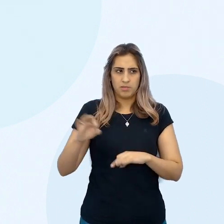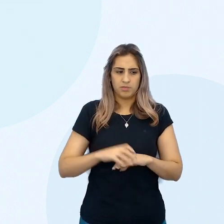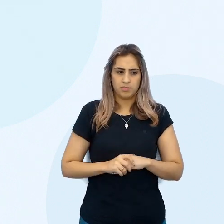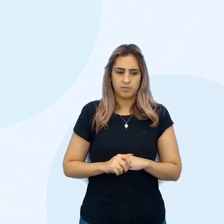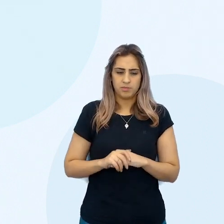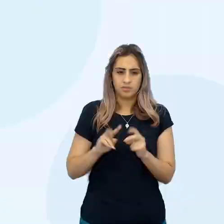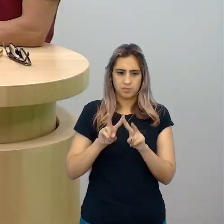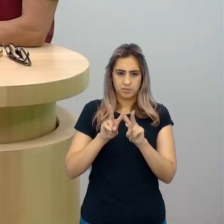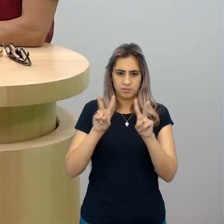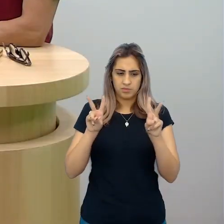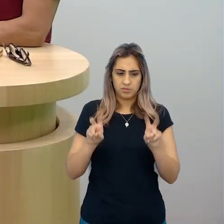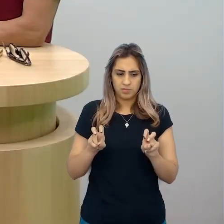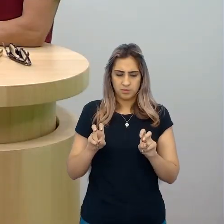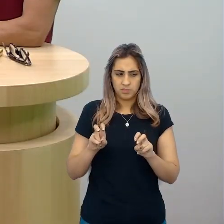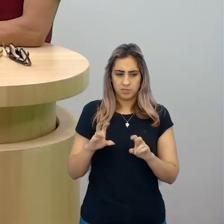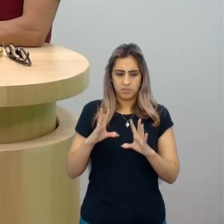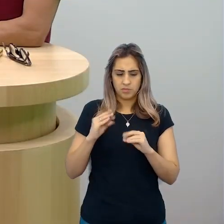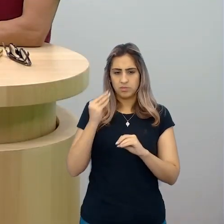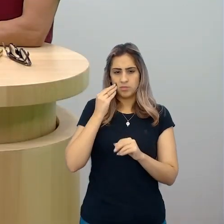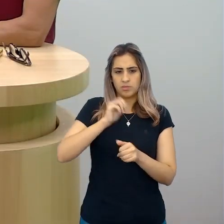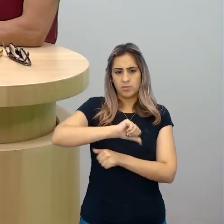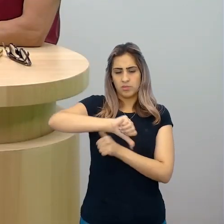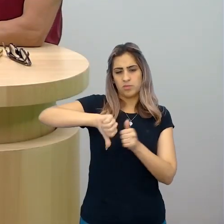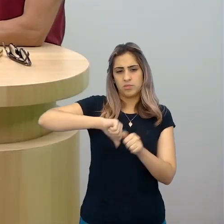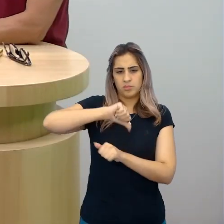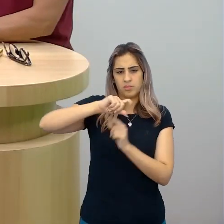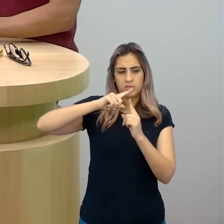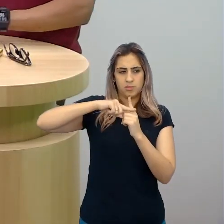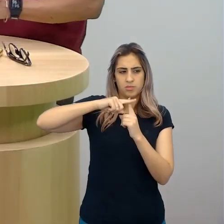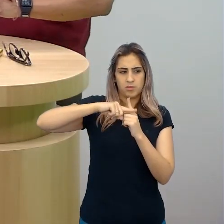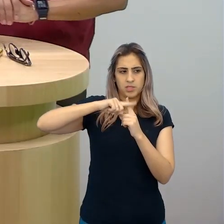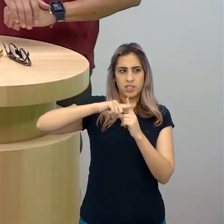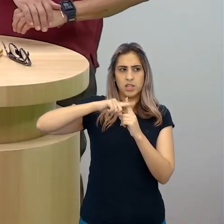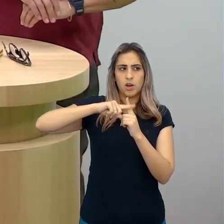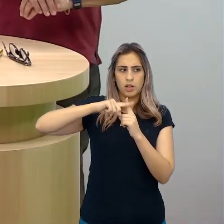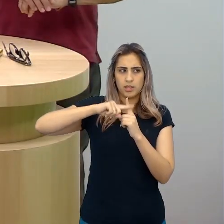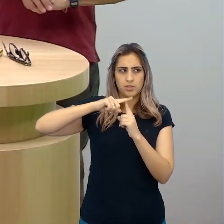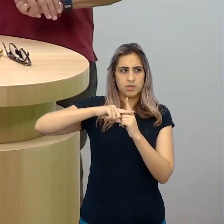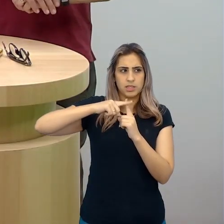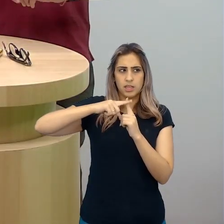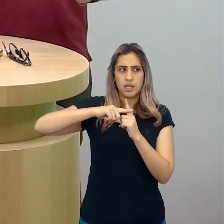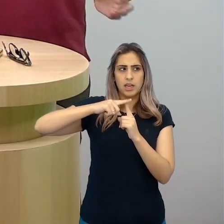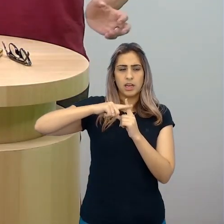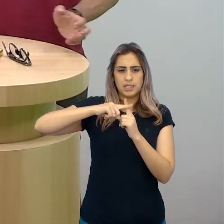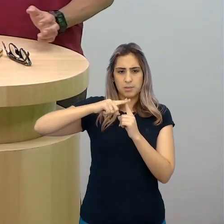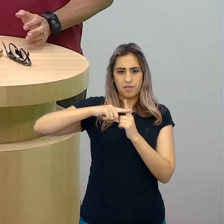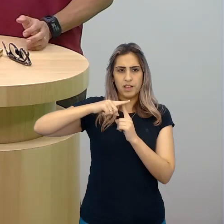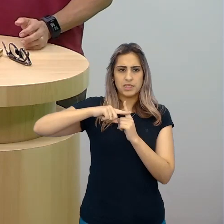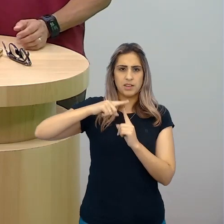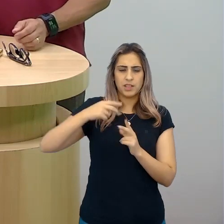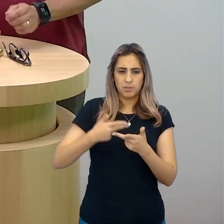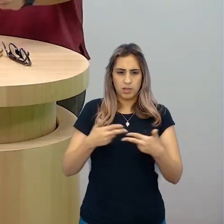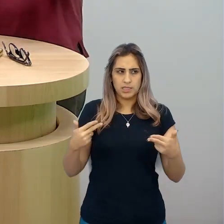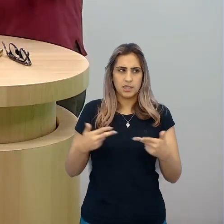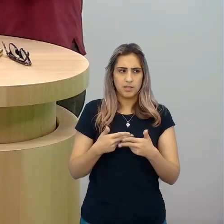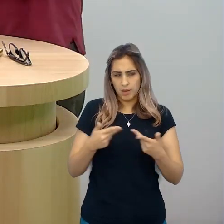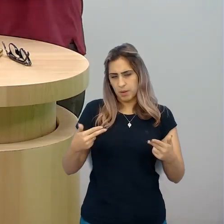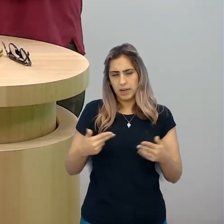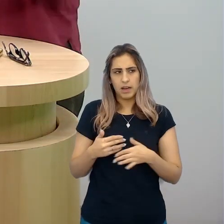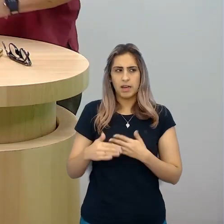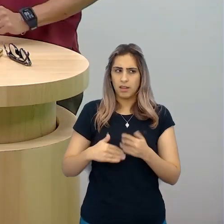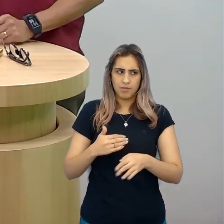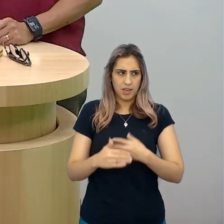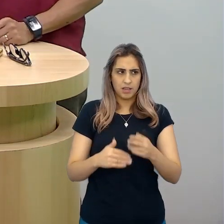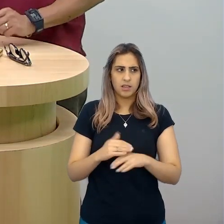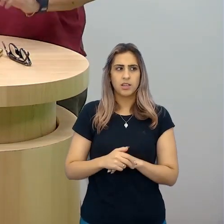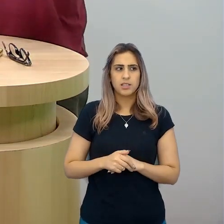essa questão ambiental, né, essa mudança de temperaturas que ocorre aí em função de todo esse problema climático que se tem. E a gente traz um